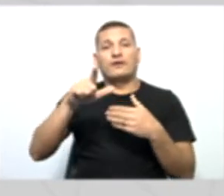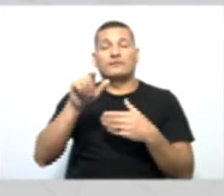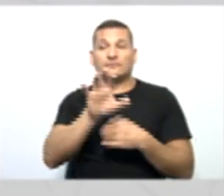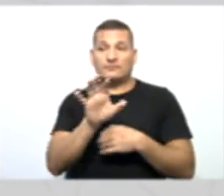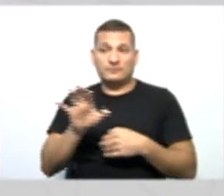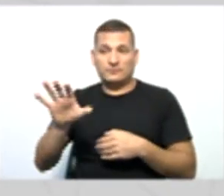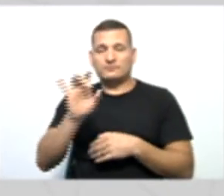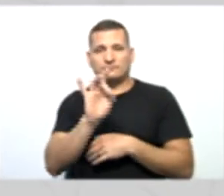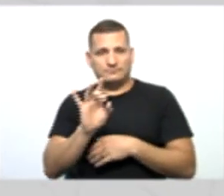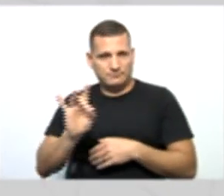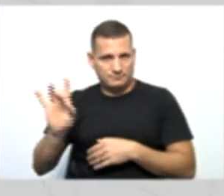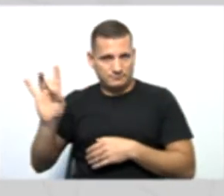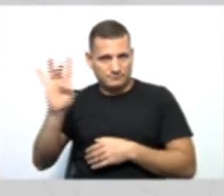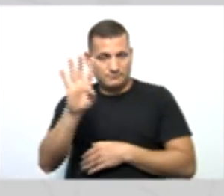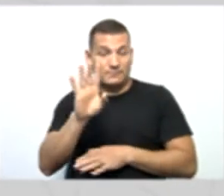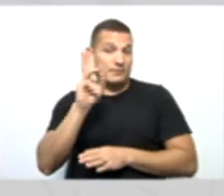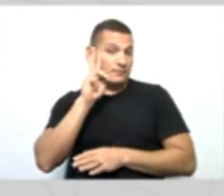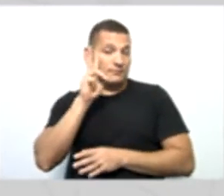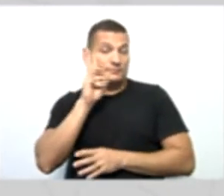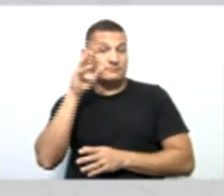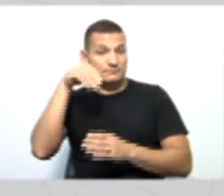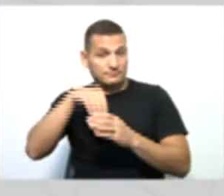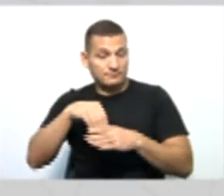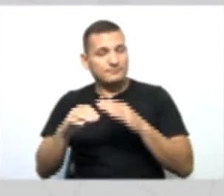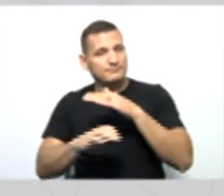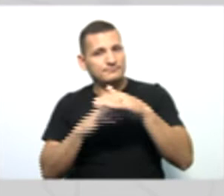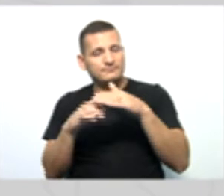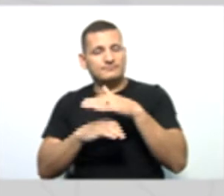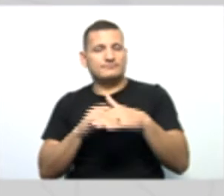região. Lembre-se de incluir nos negócios envolvidos